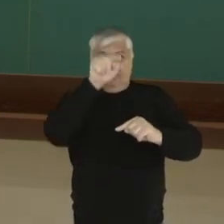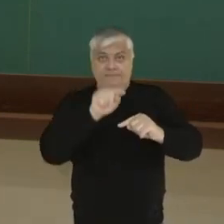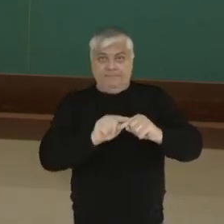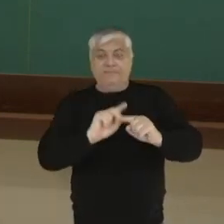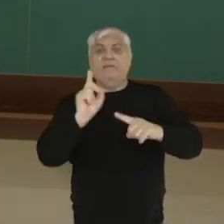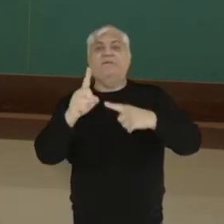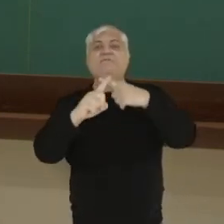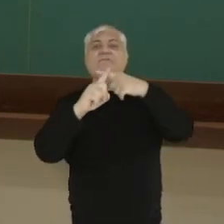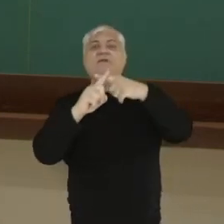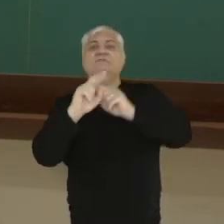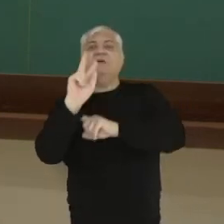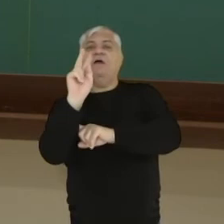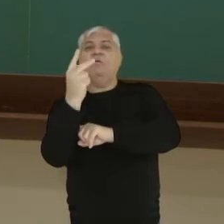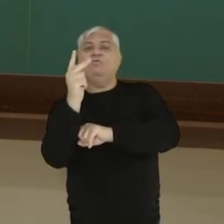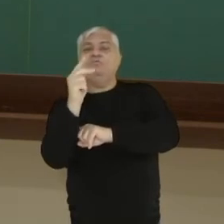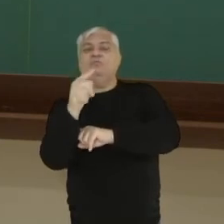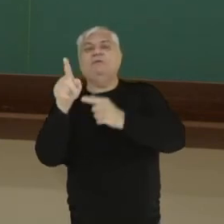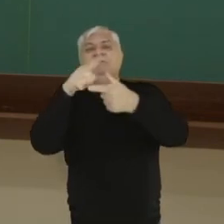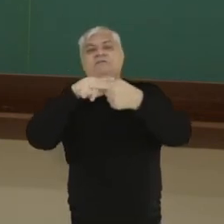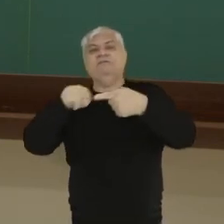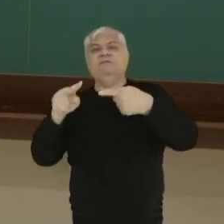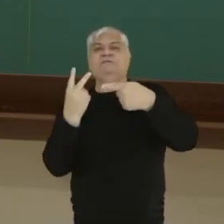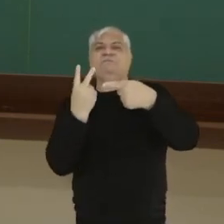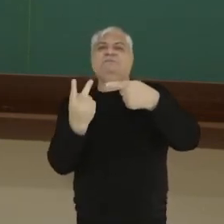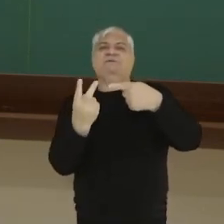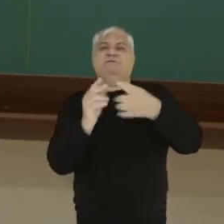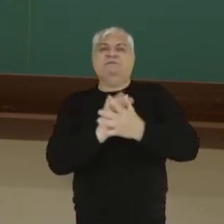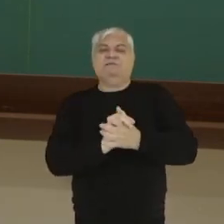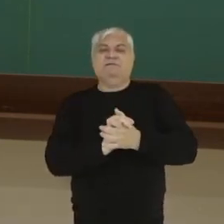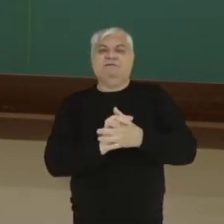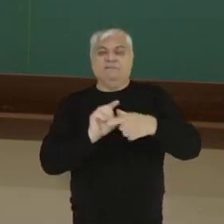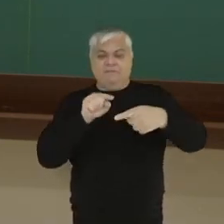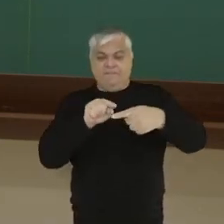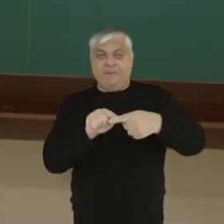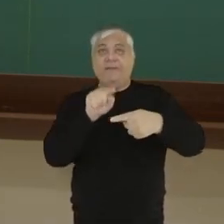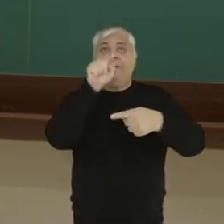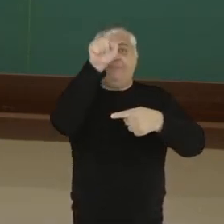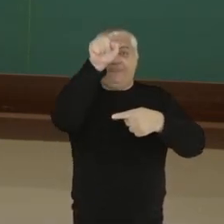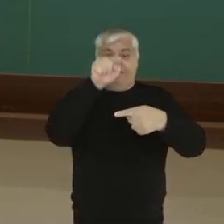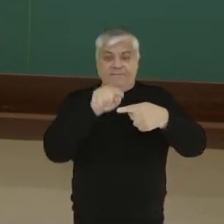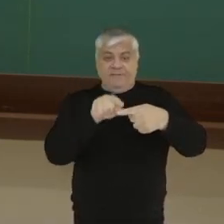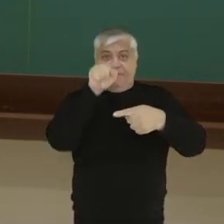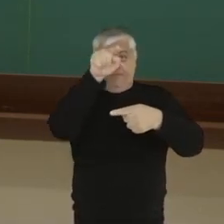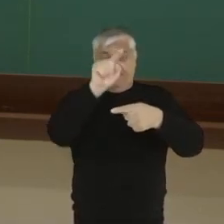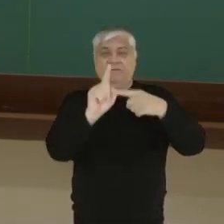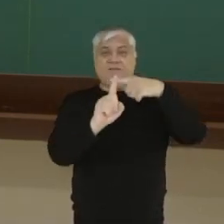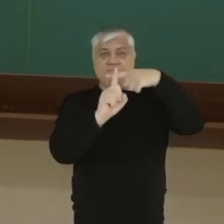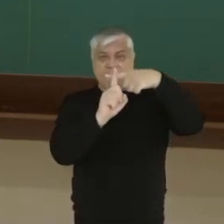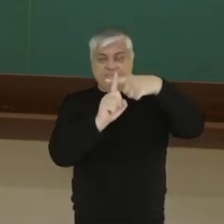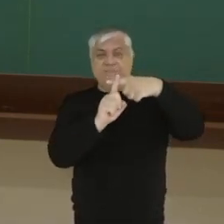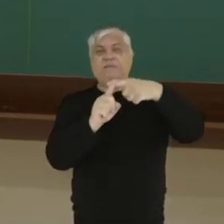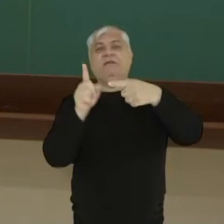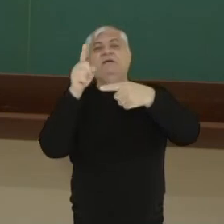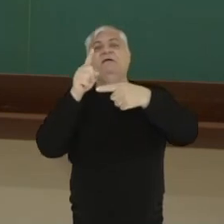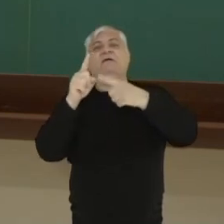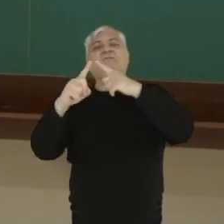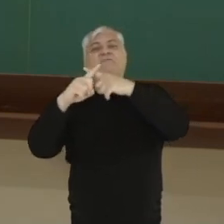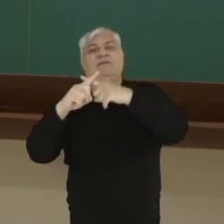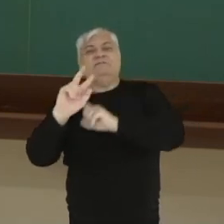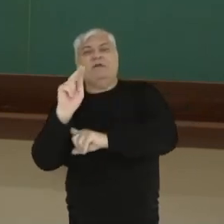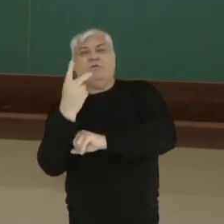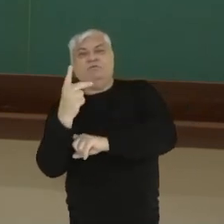altura e divido por 2. Soma as duas bases, multiplica pela altura e divide por 2.